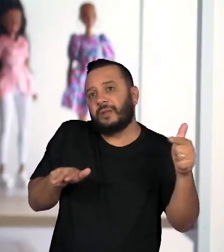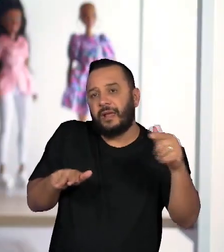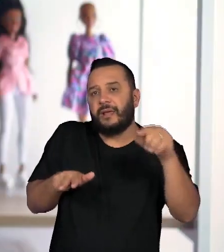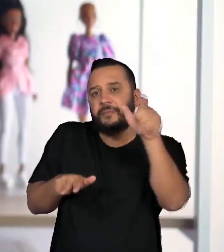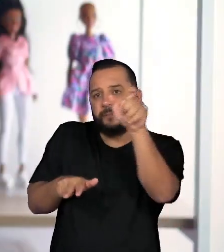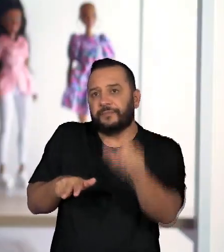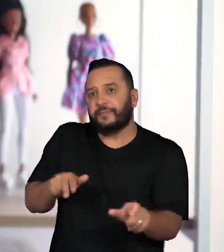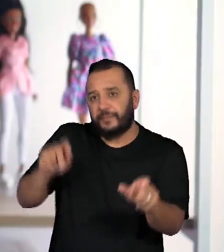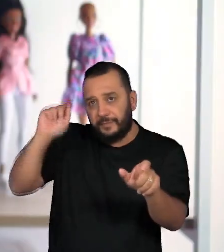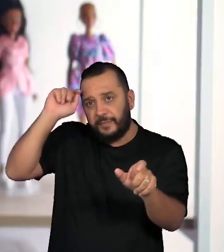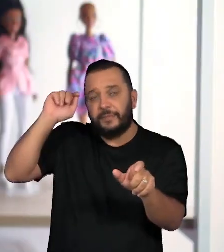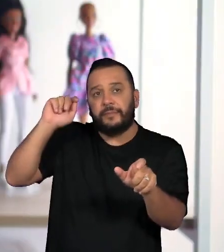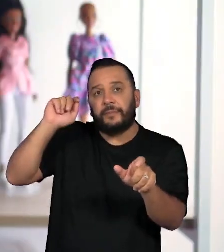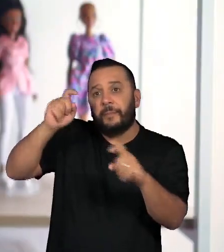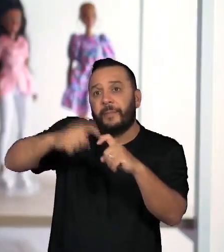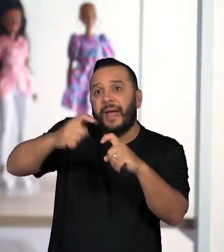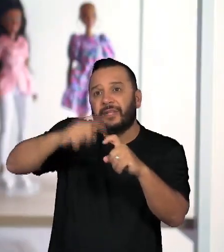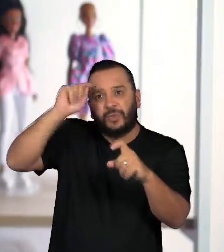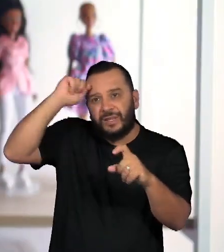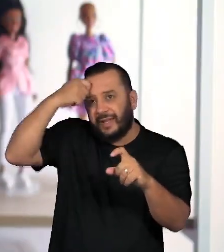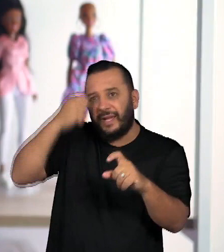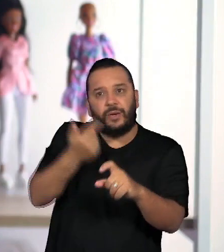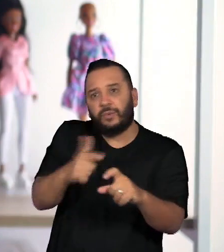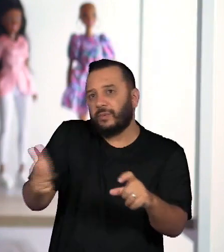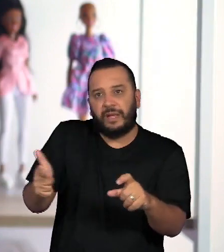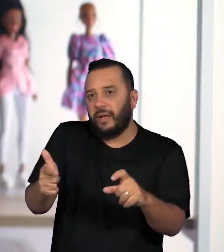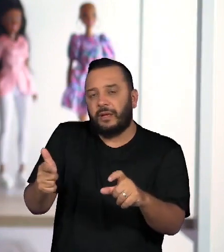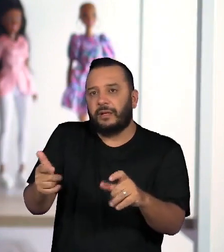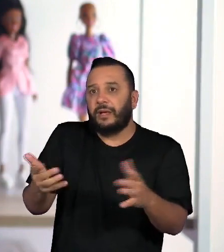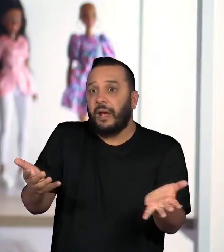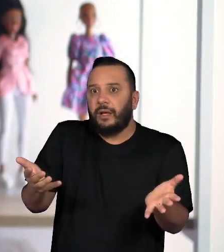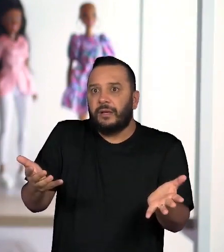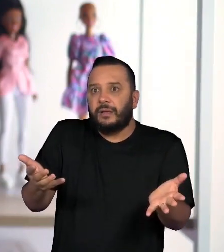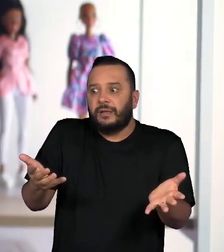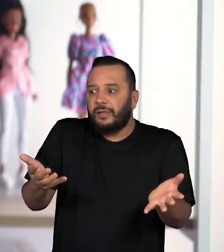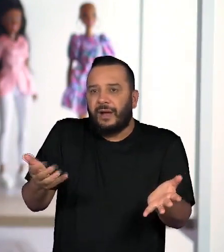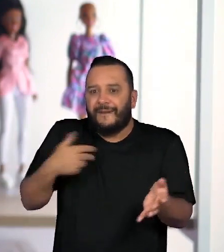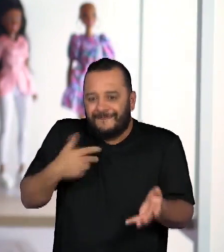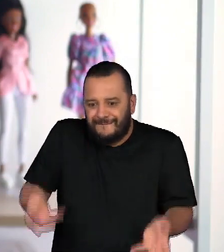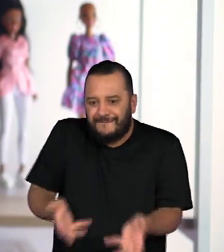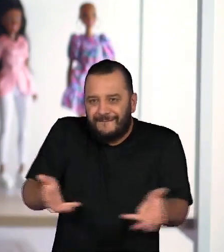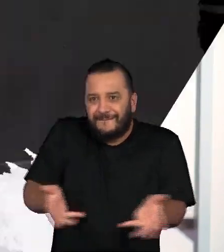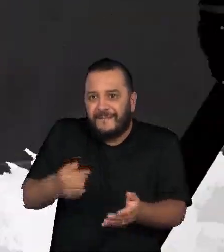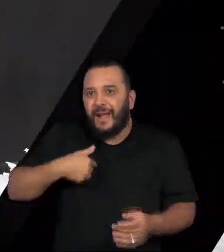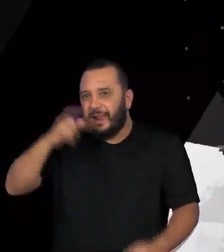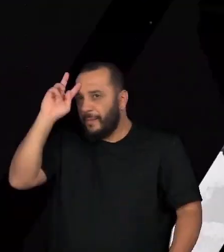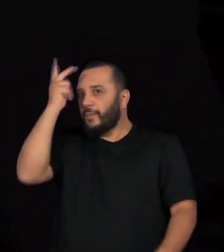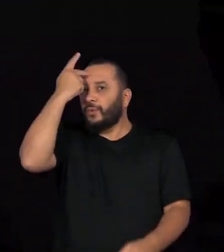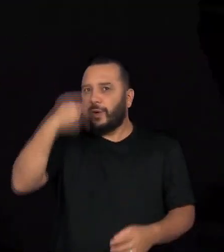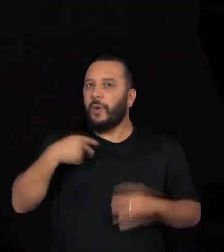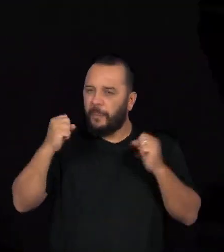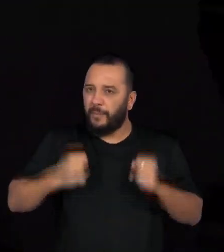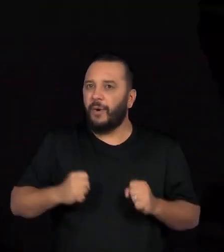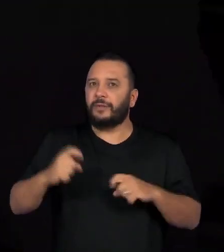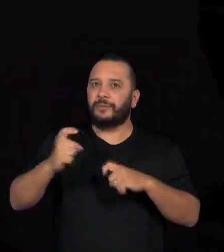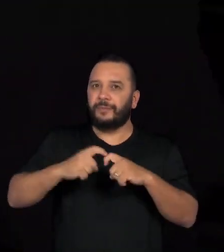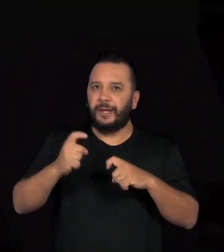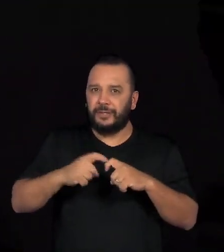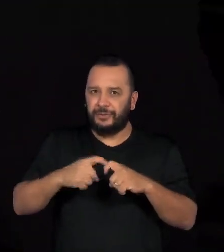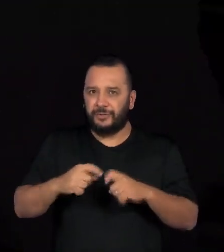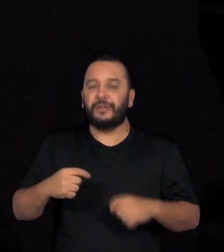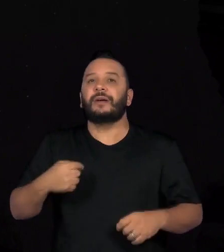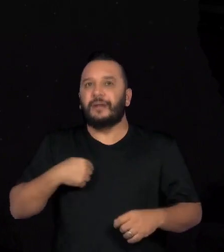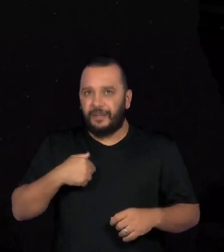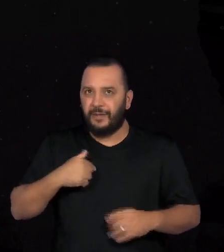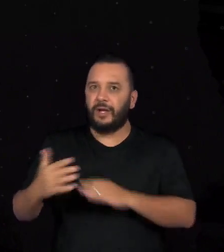quebrou meu coração. Olha a transformação que a gente faz na vida dessa criança a partir da inserção de um brinquedo. Representatividade pela